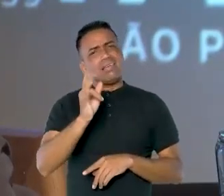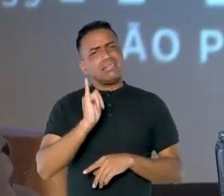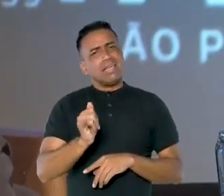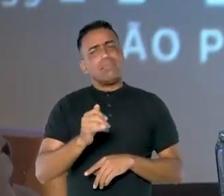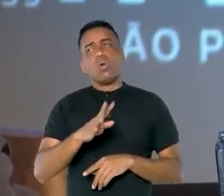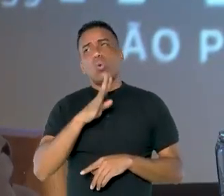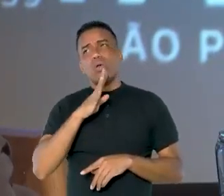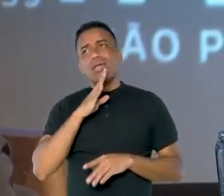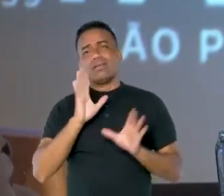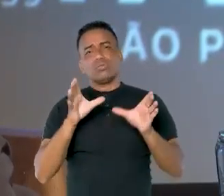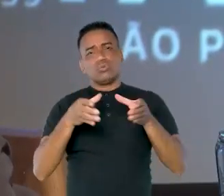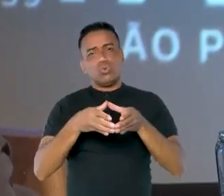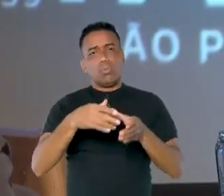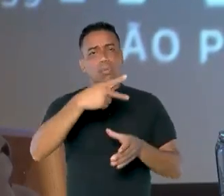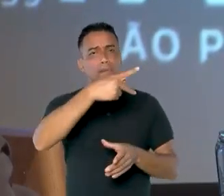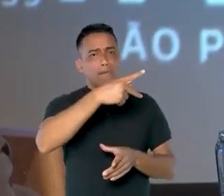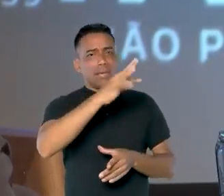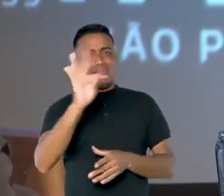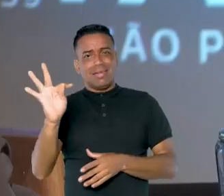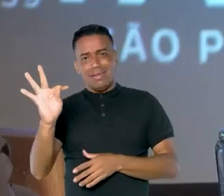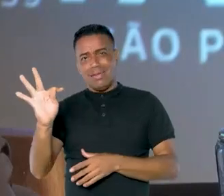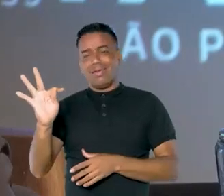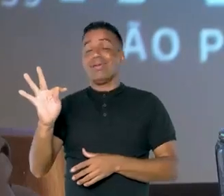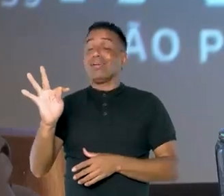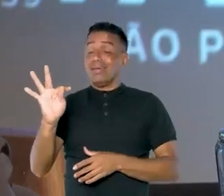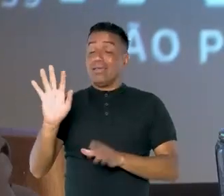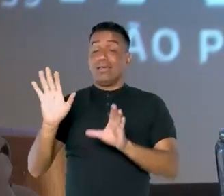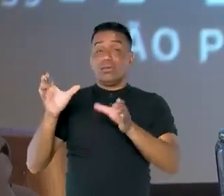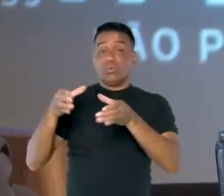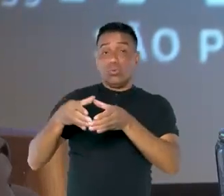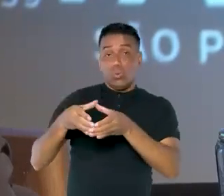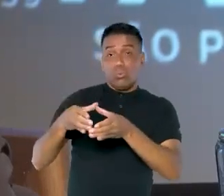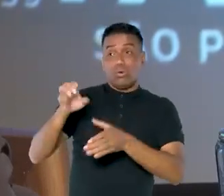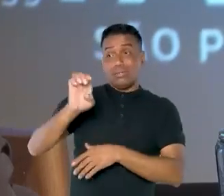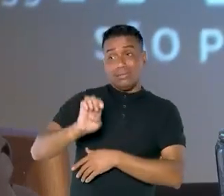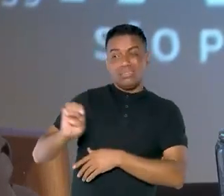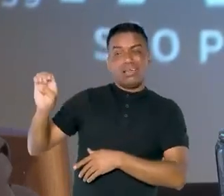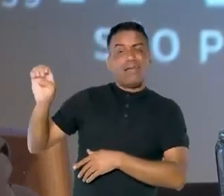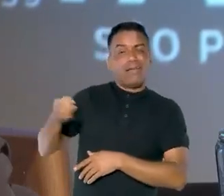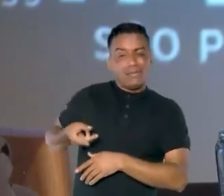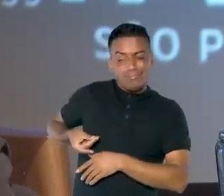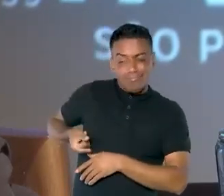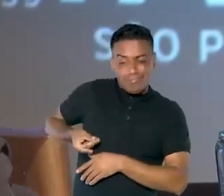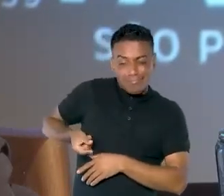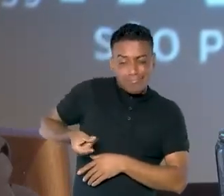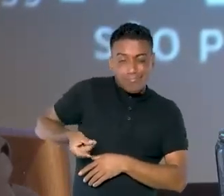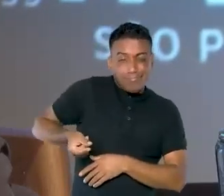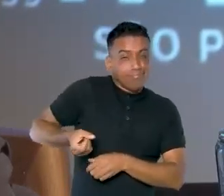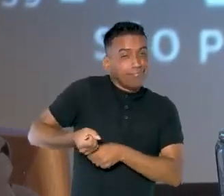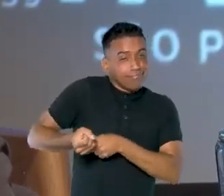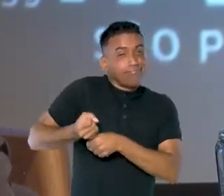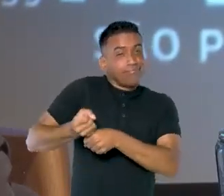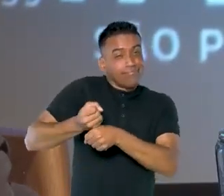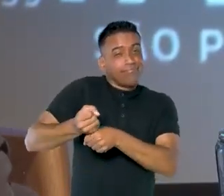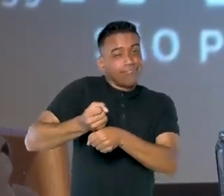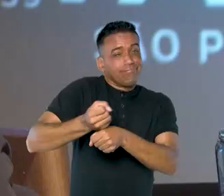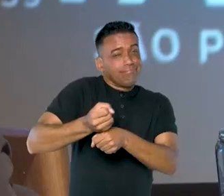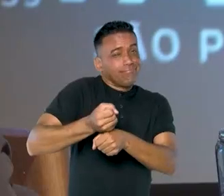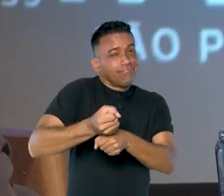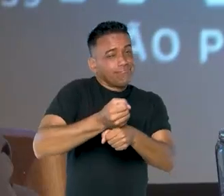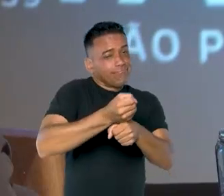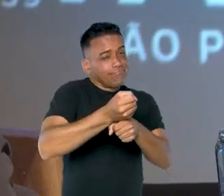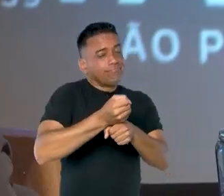PT e esses partidos de esquerda desde muitos e muitos anos. E eles